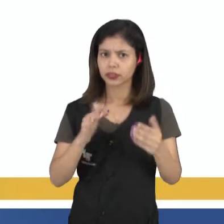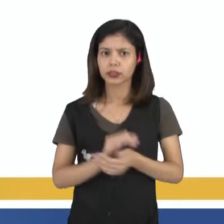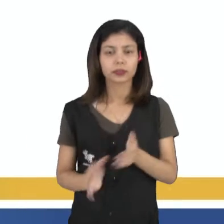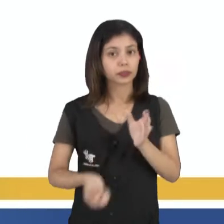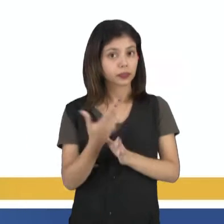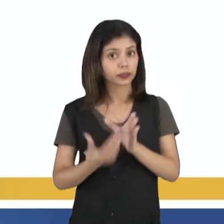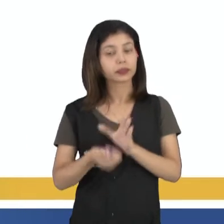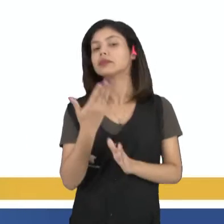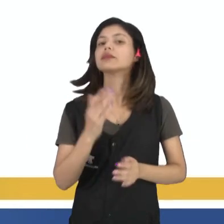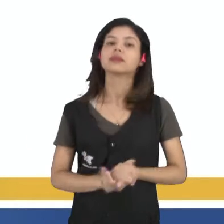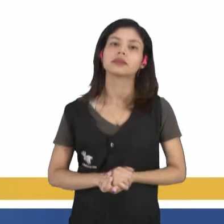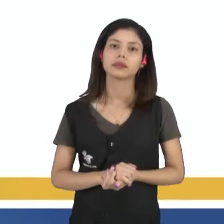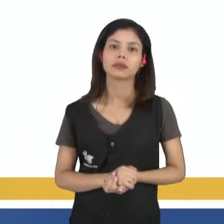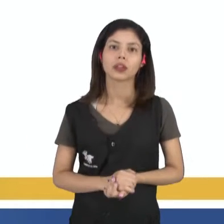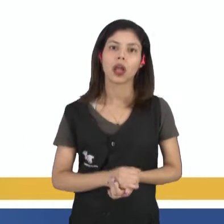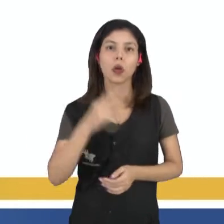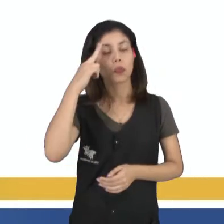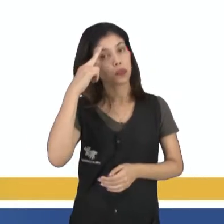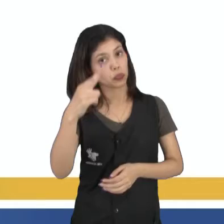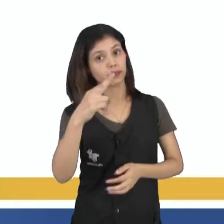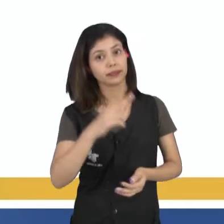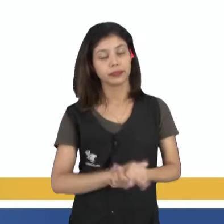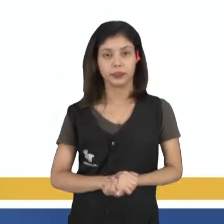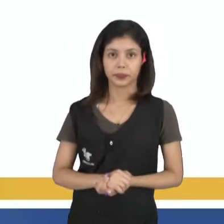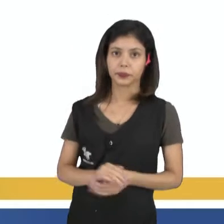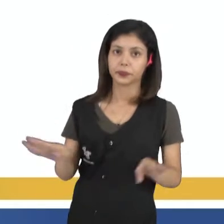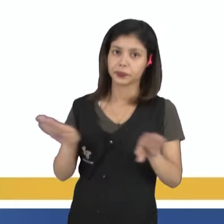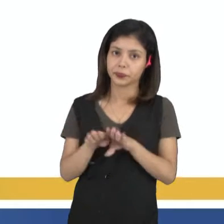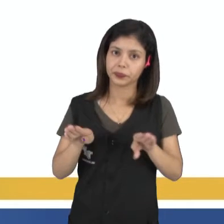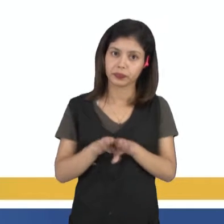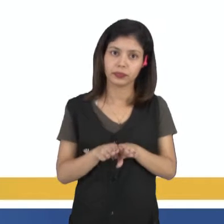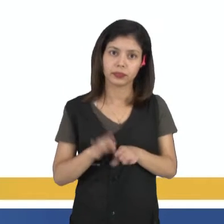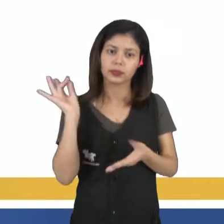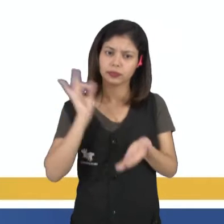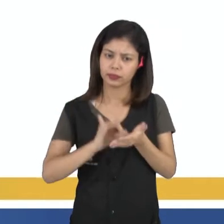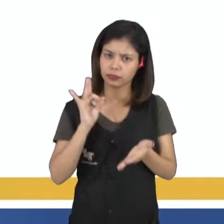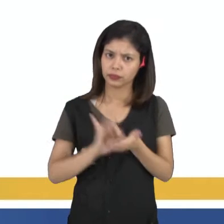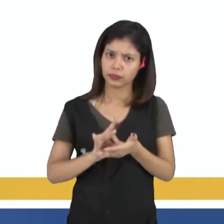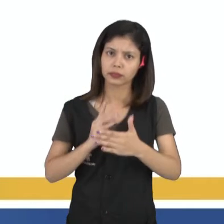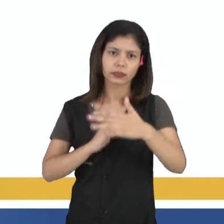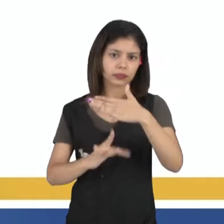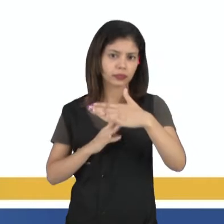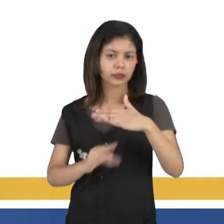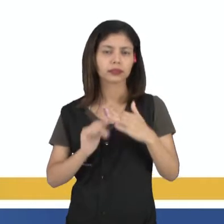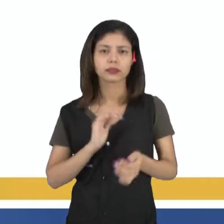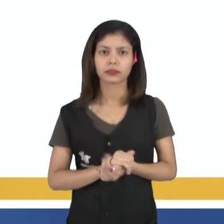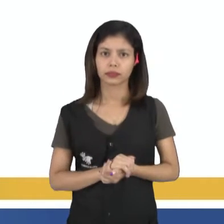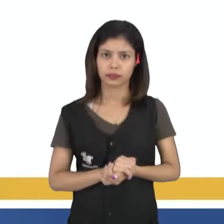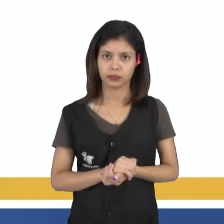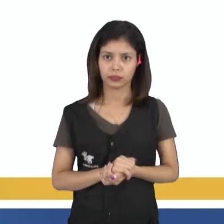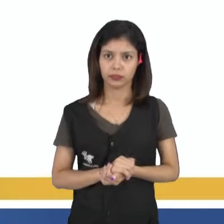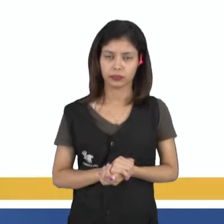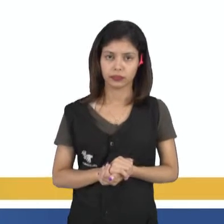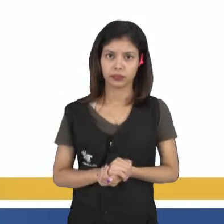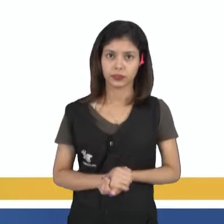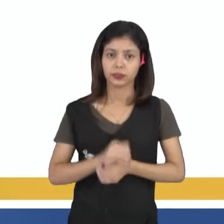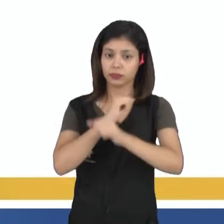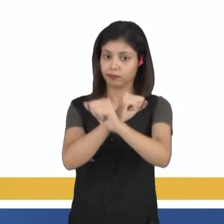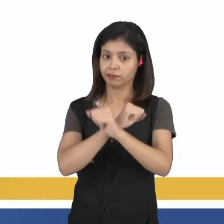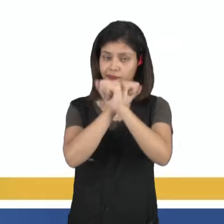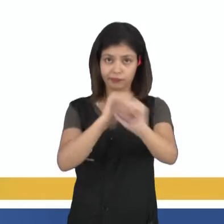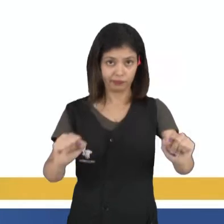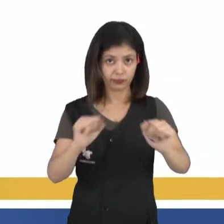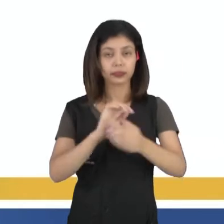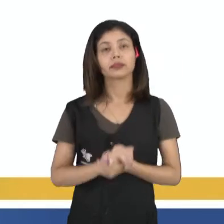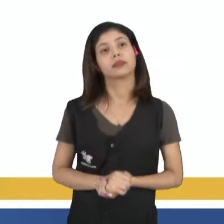que eles produziriam para eles e para o dono da terra só que aí a realidade desses Imigrantes Eles eram muito parecida como a